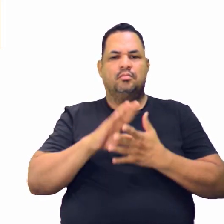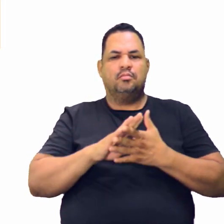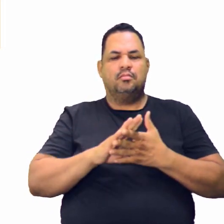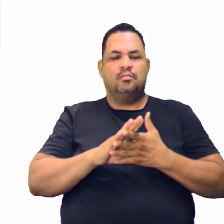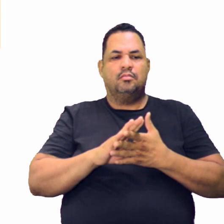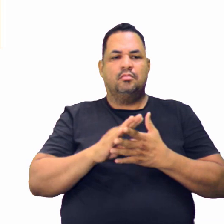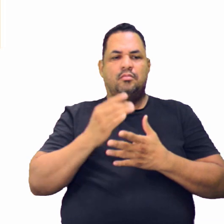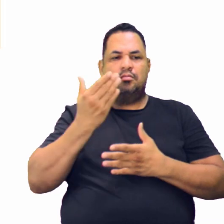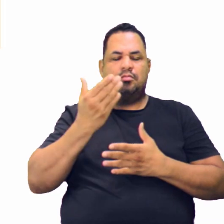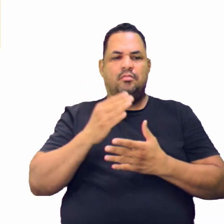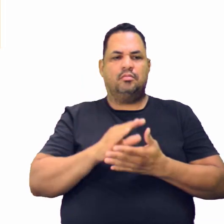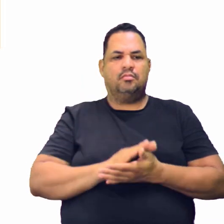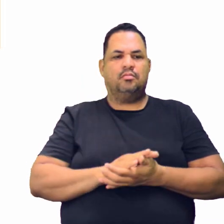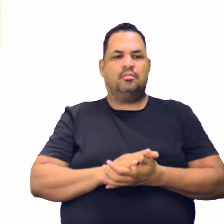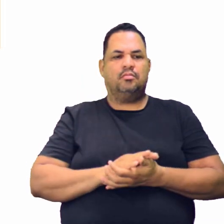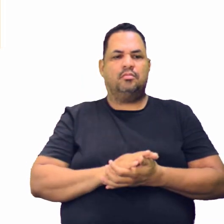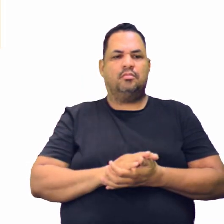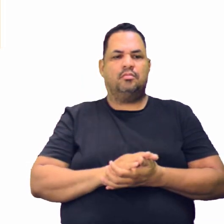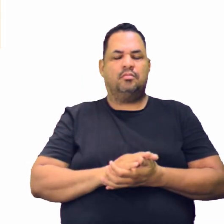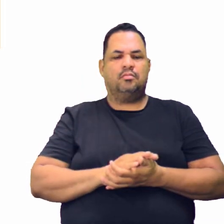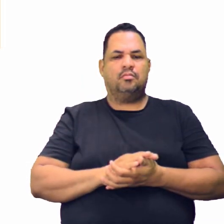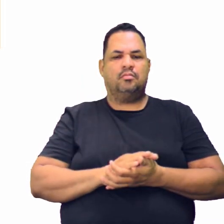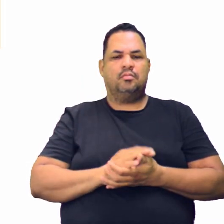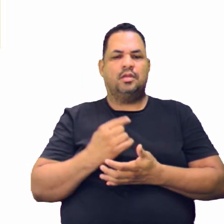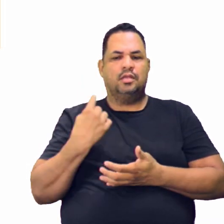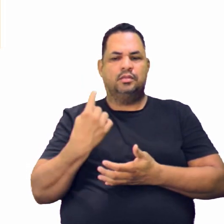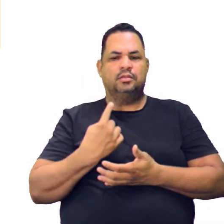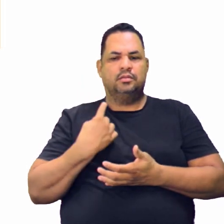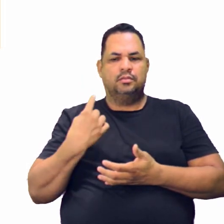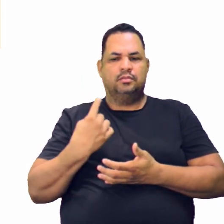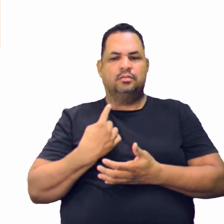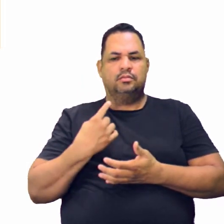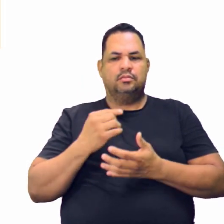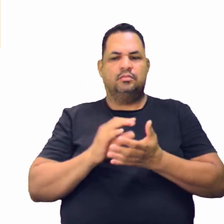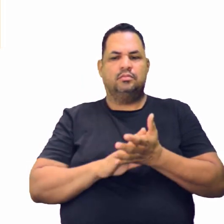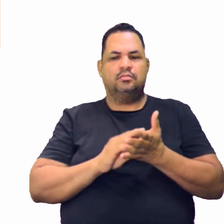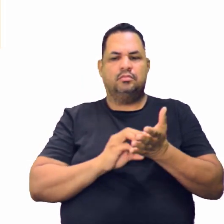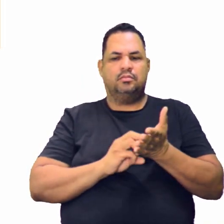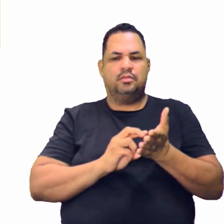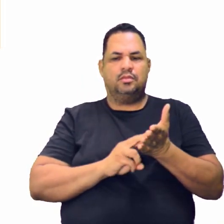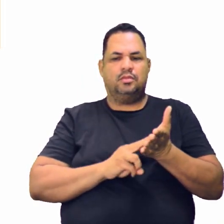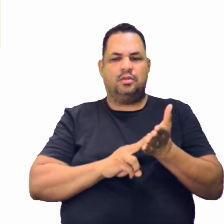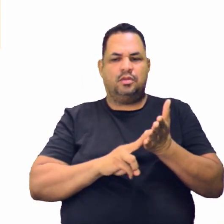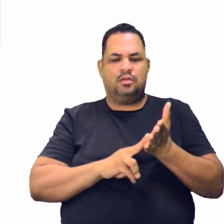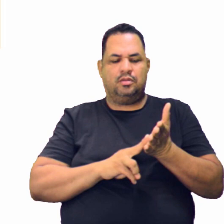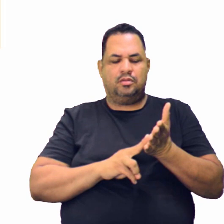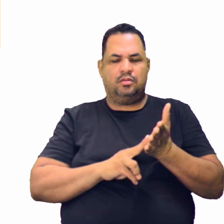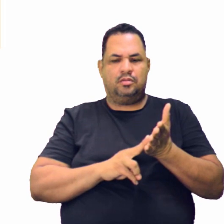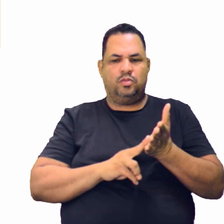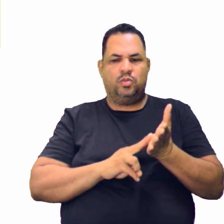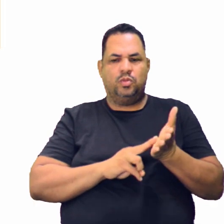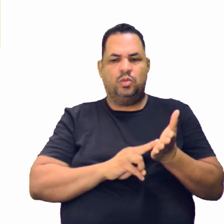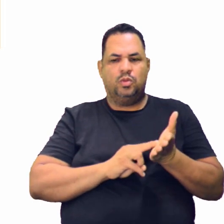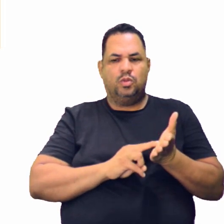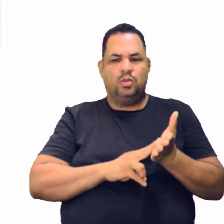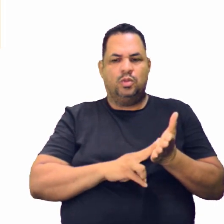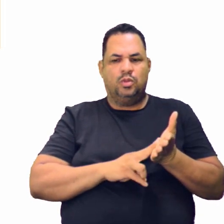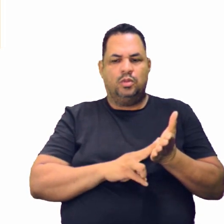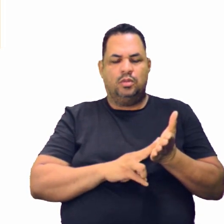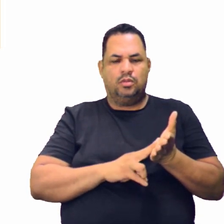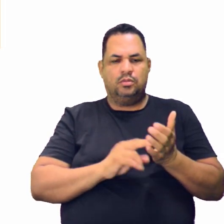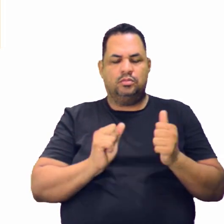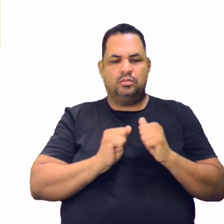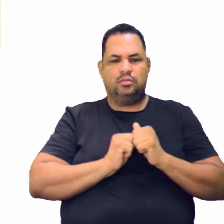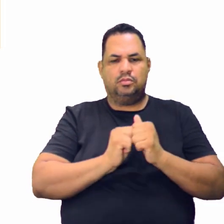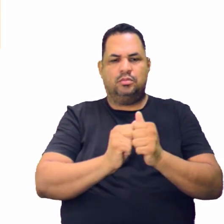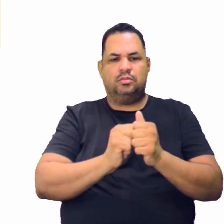seguintes determinações. Por exemplo, se ela ficar sozinha, formando hiato, ou o quê? Ou acompanhado